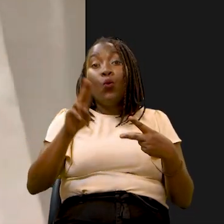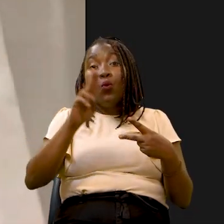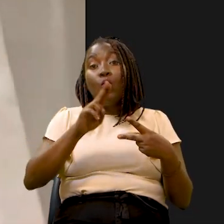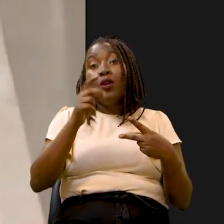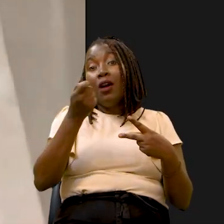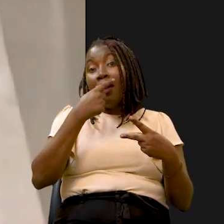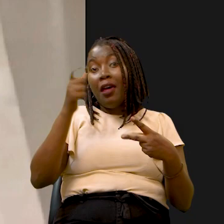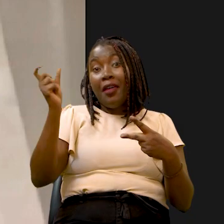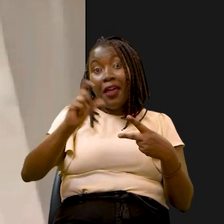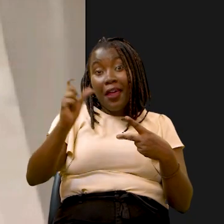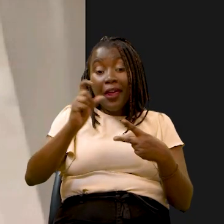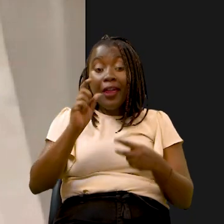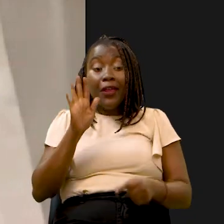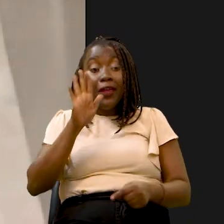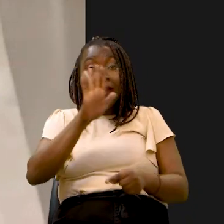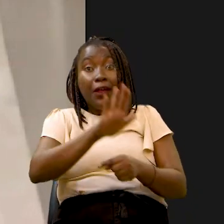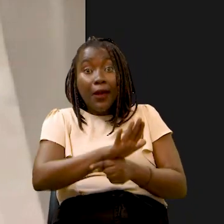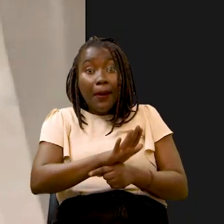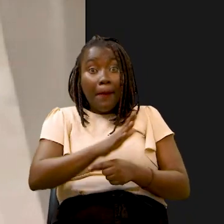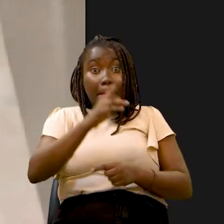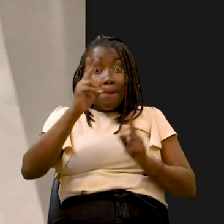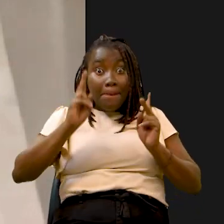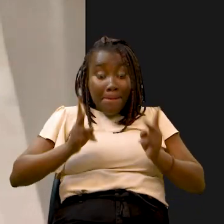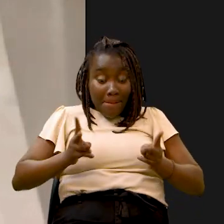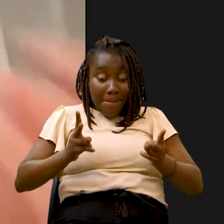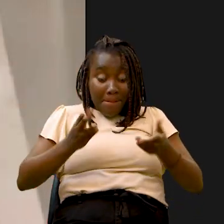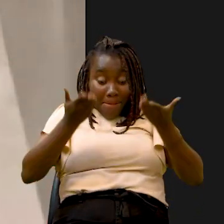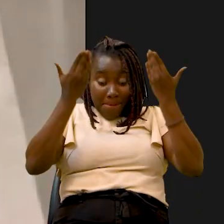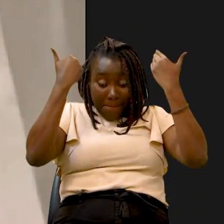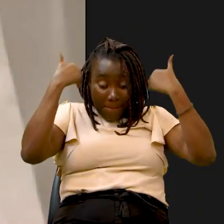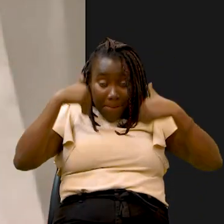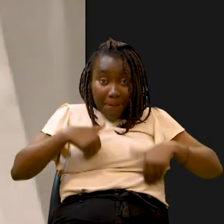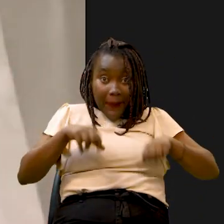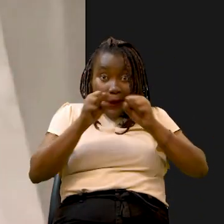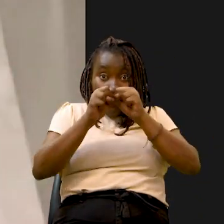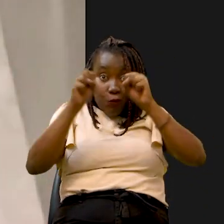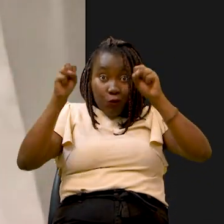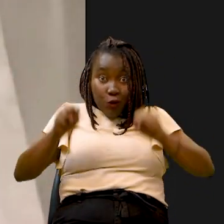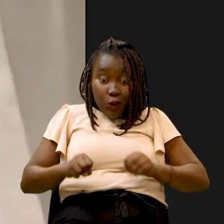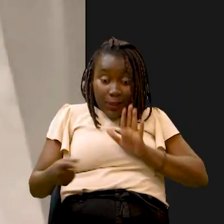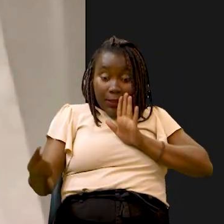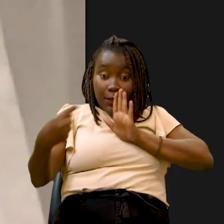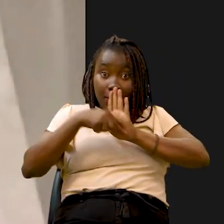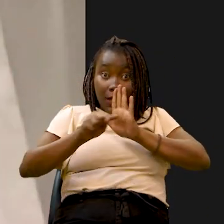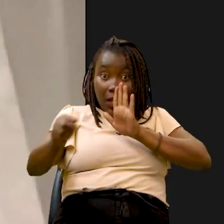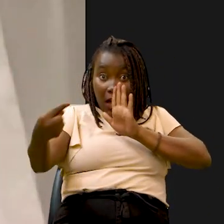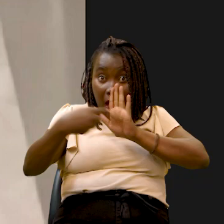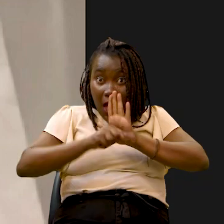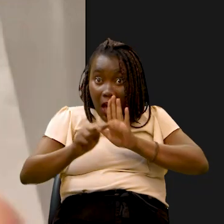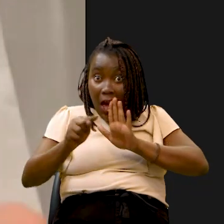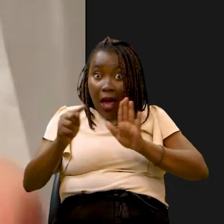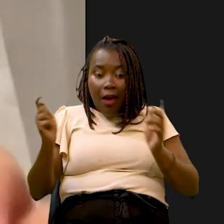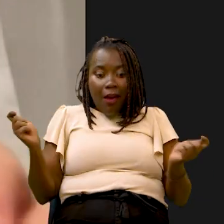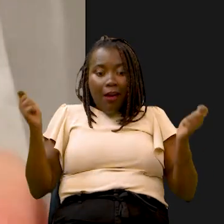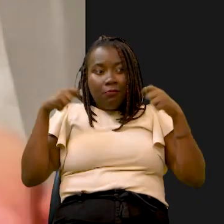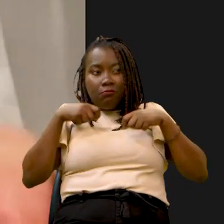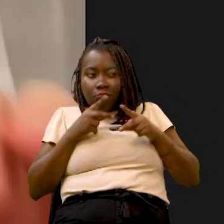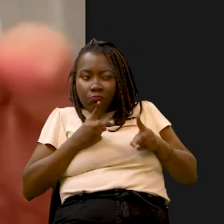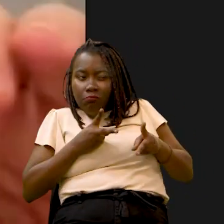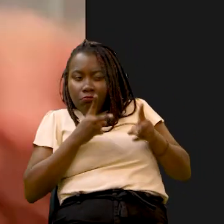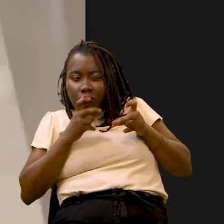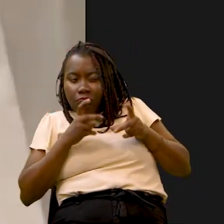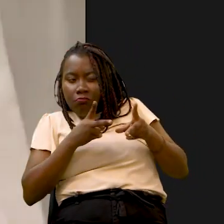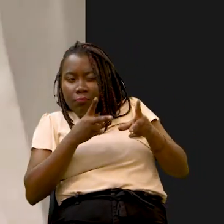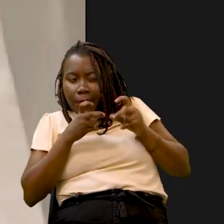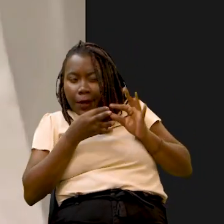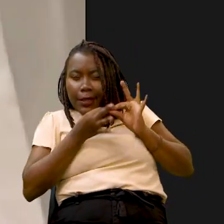usamos medicamentos que vão fazer com que o nosso próprio sistema imunológico ganhe a capacidade